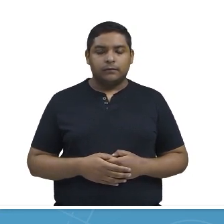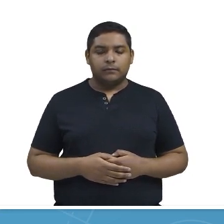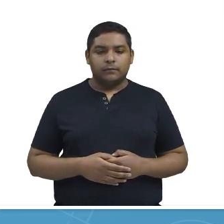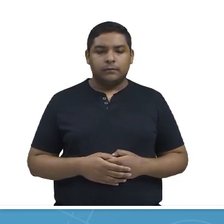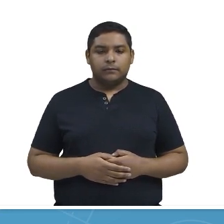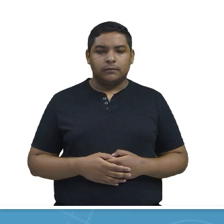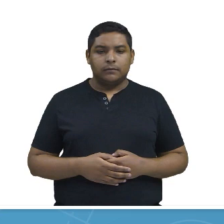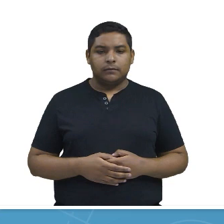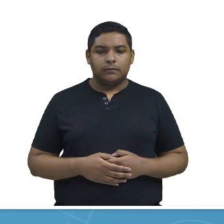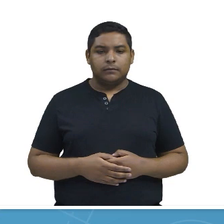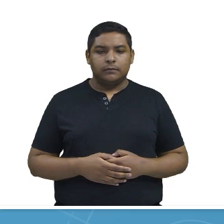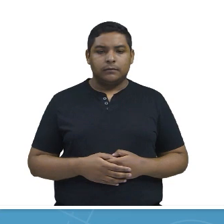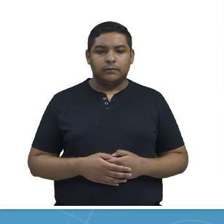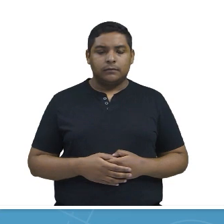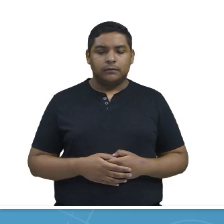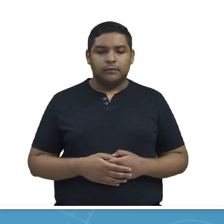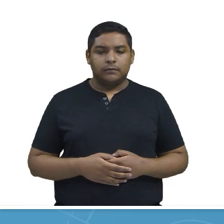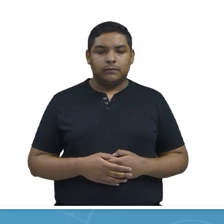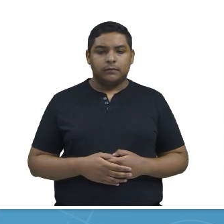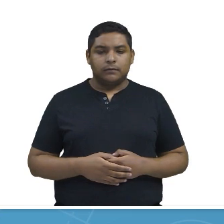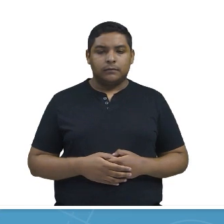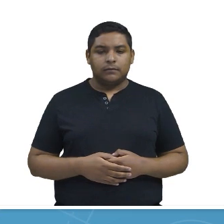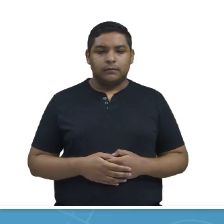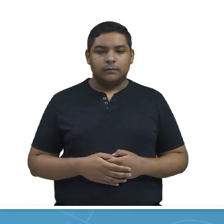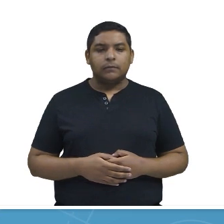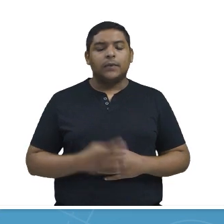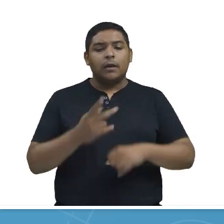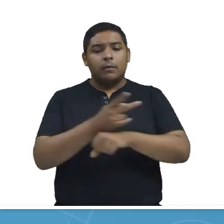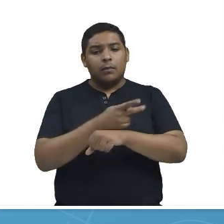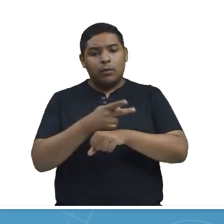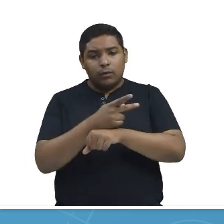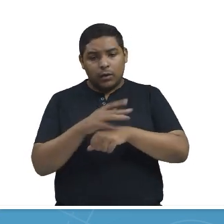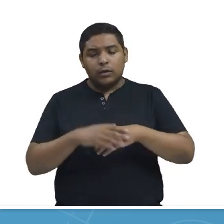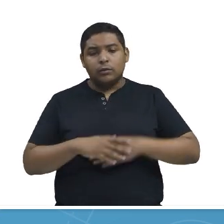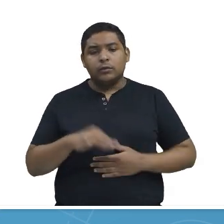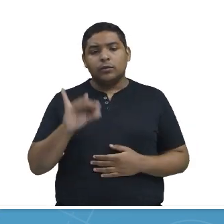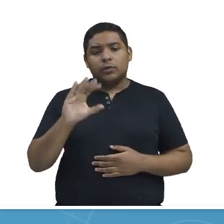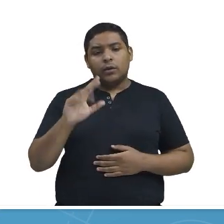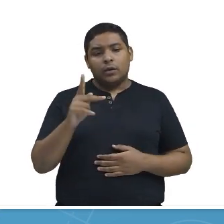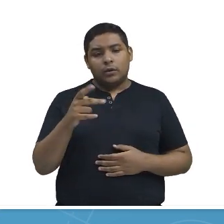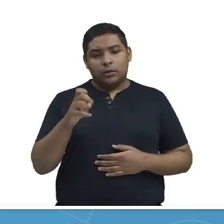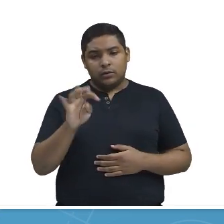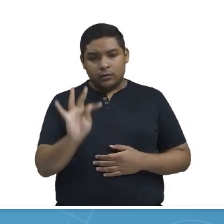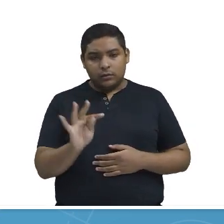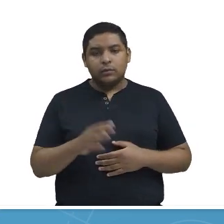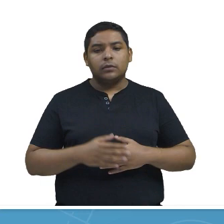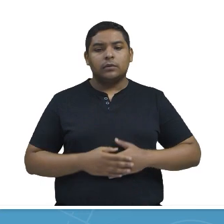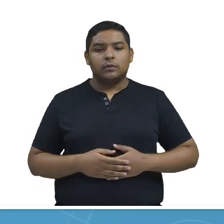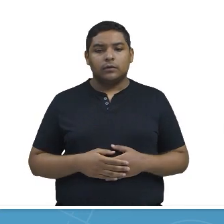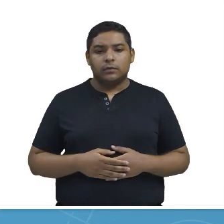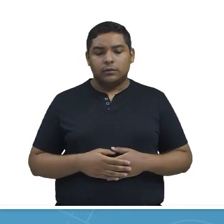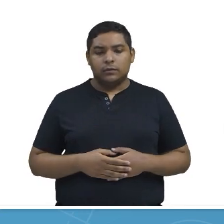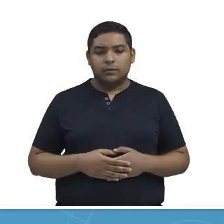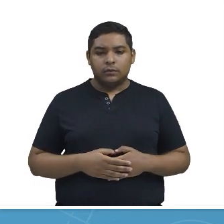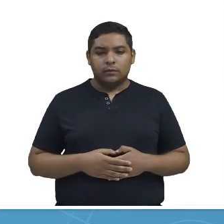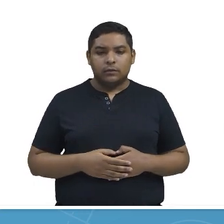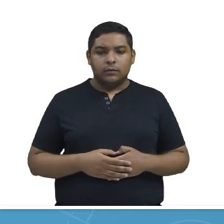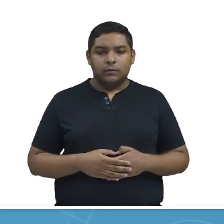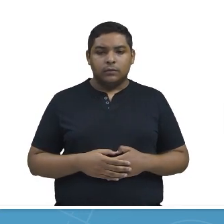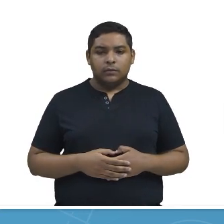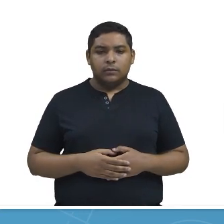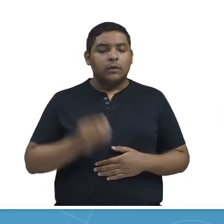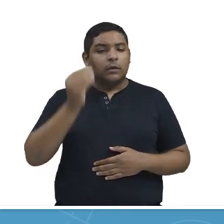um ticket. Whose, algo, né, cujo. E whose, indicando que é uma pergunta ali, não é? Vamos